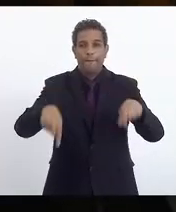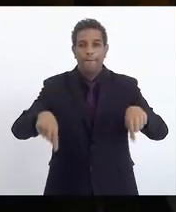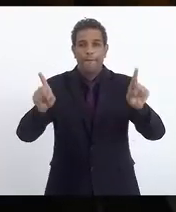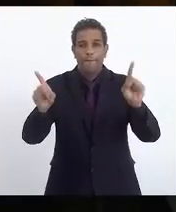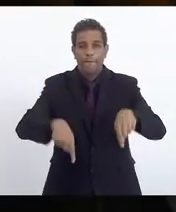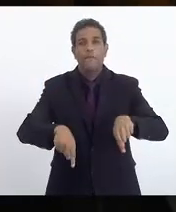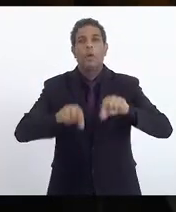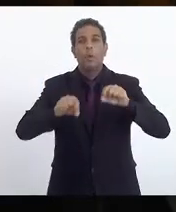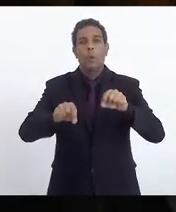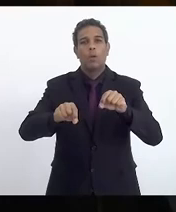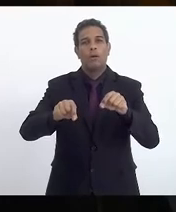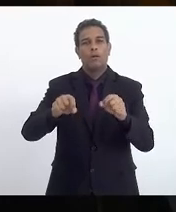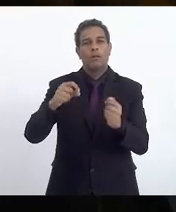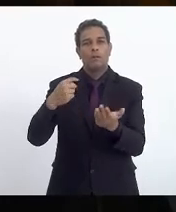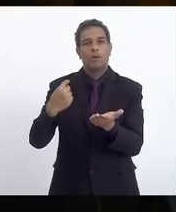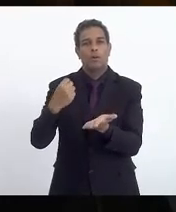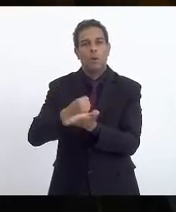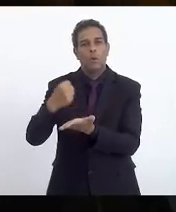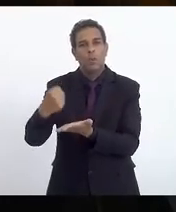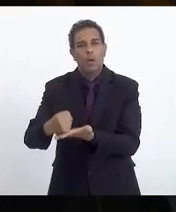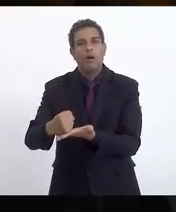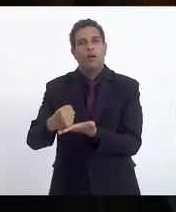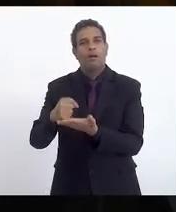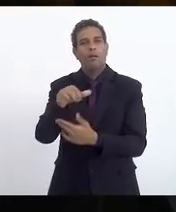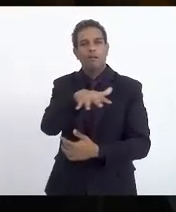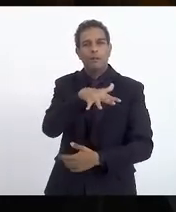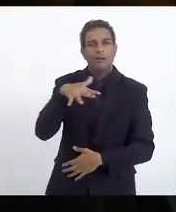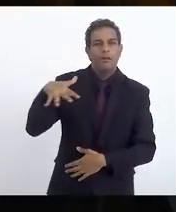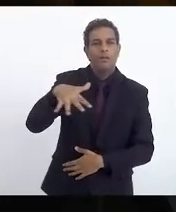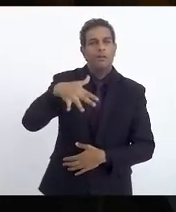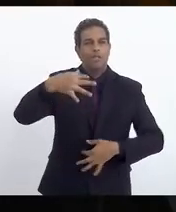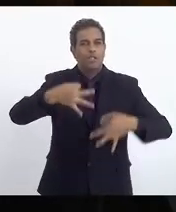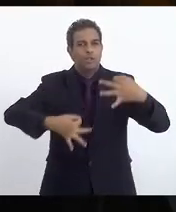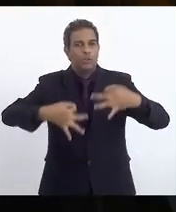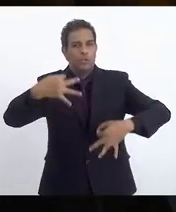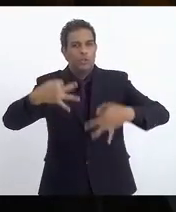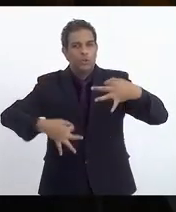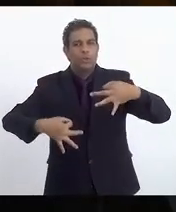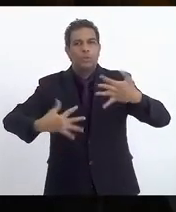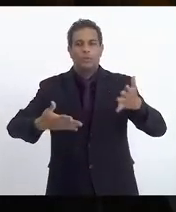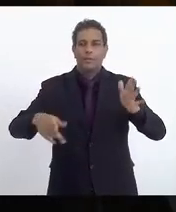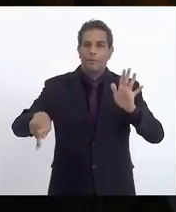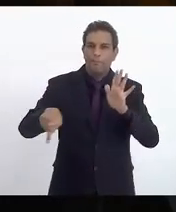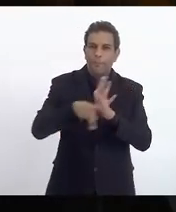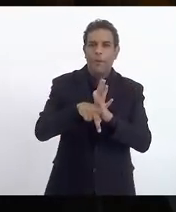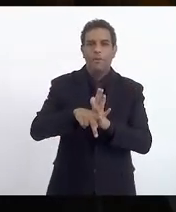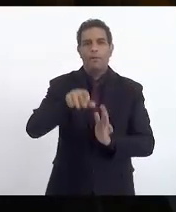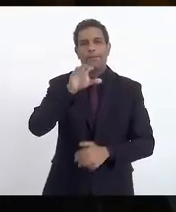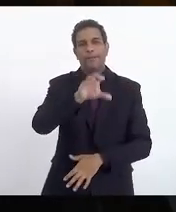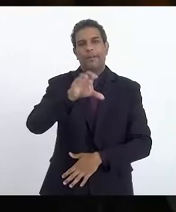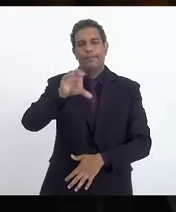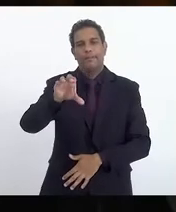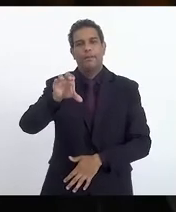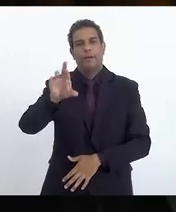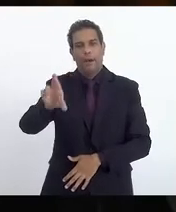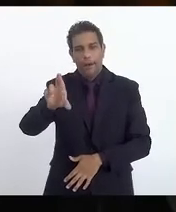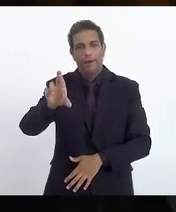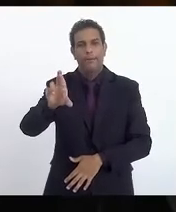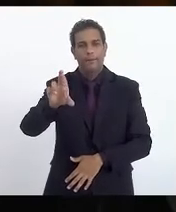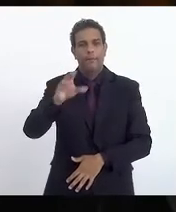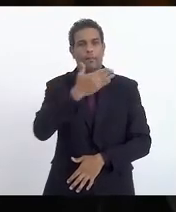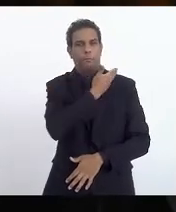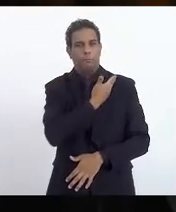já decidido em Segunda instância já decidida não é o Tribunal de Justiça a própria CCR barcas